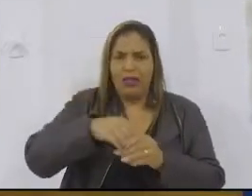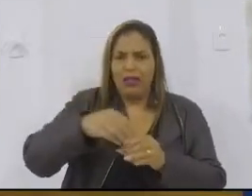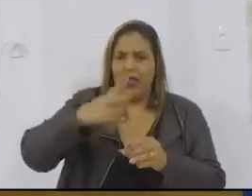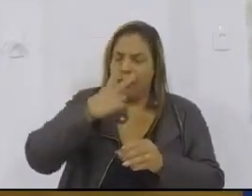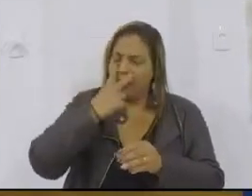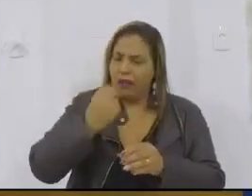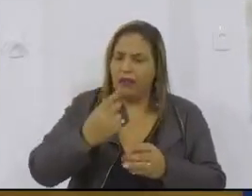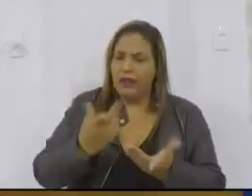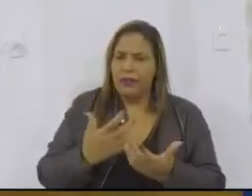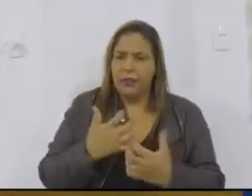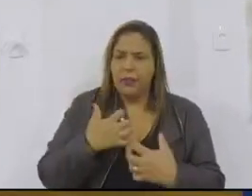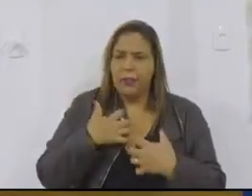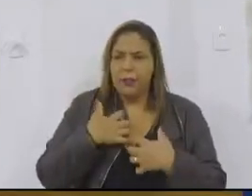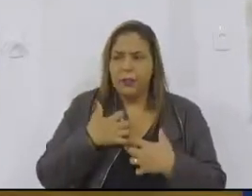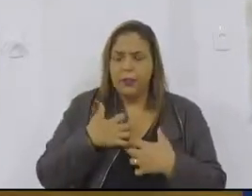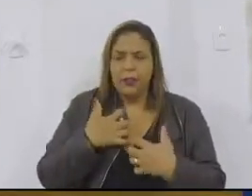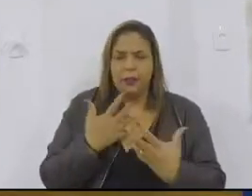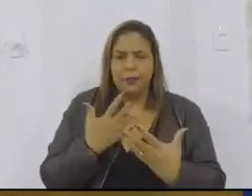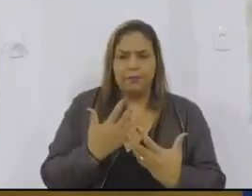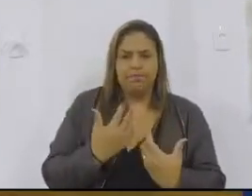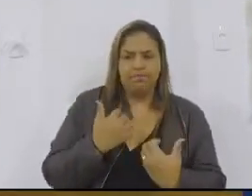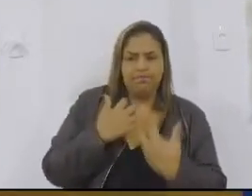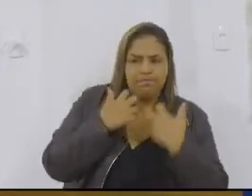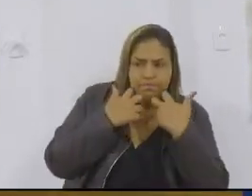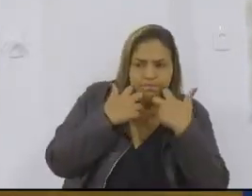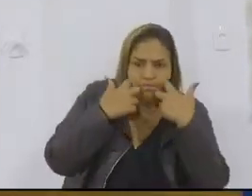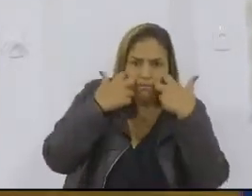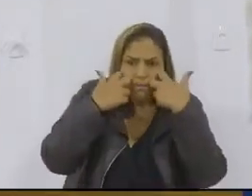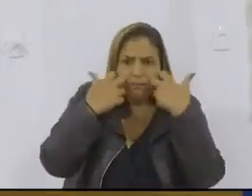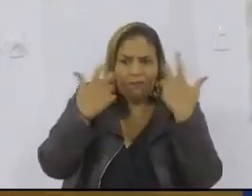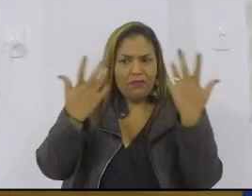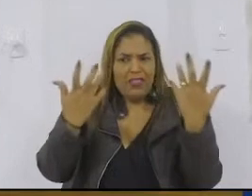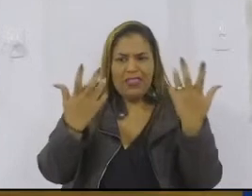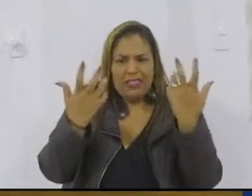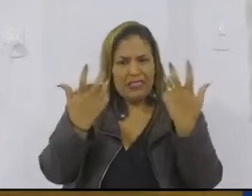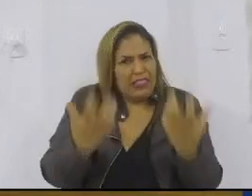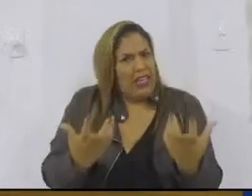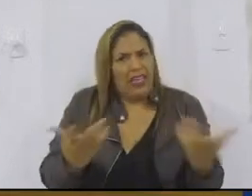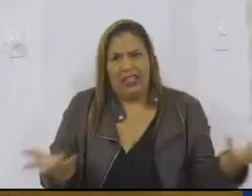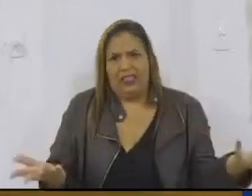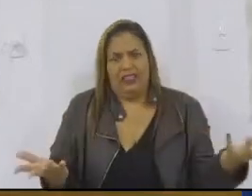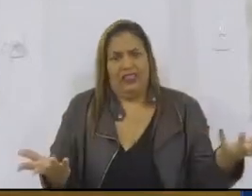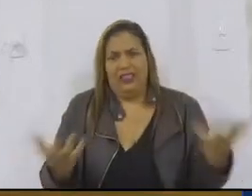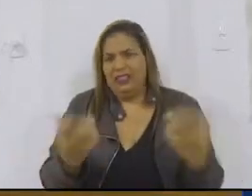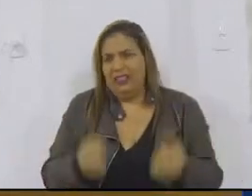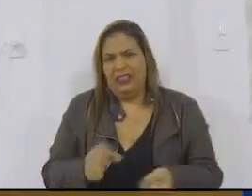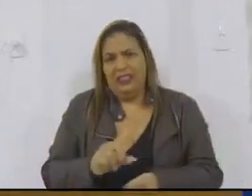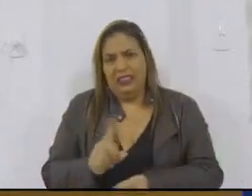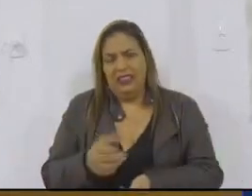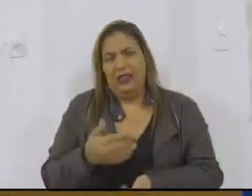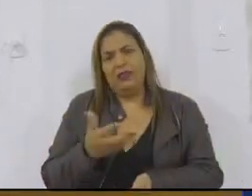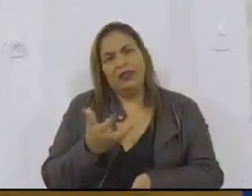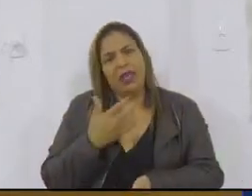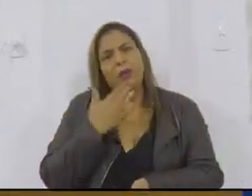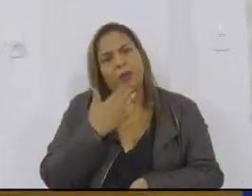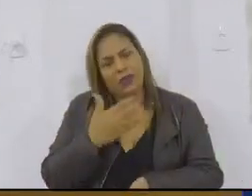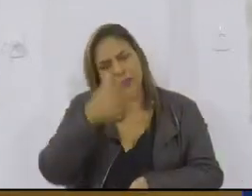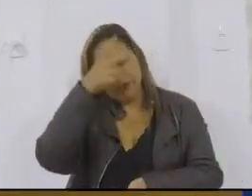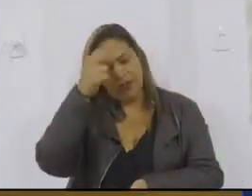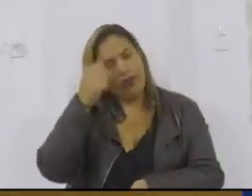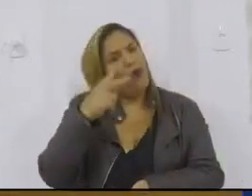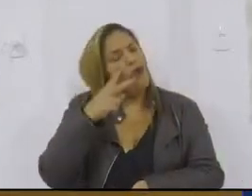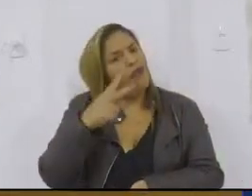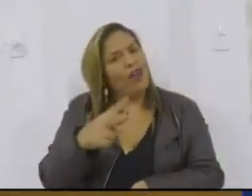assim, mal-estar nesse negócio de tirando dentro de van. Então é uma coisa chata, né? Queria estar pedindo aí ao nosso prefeito aí para estar vendo